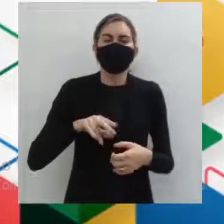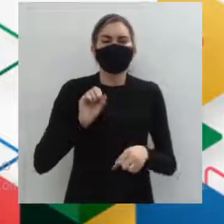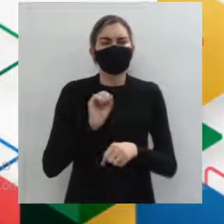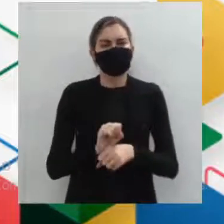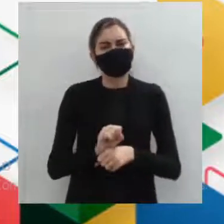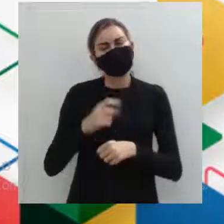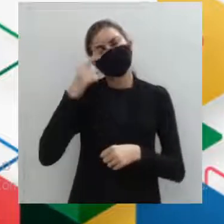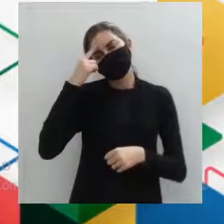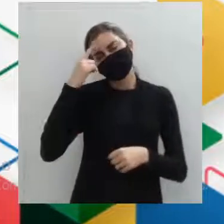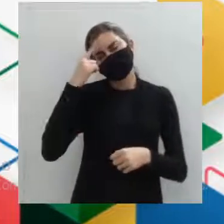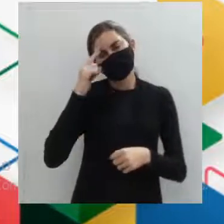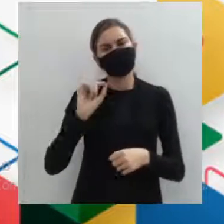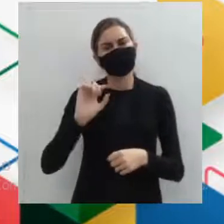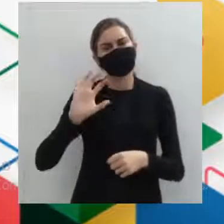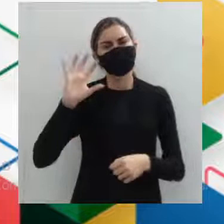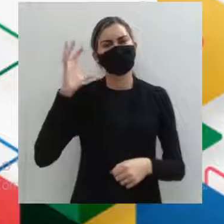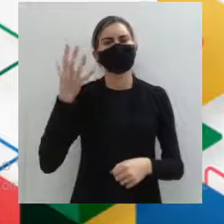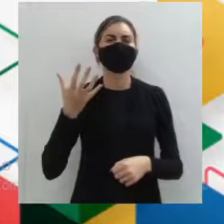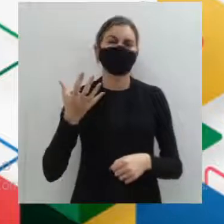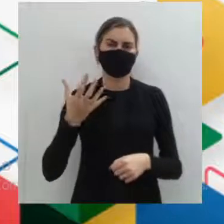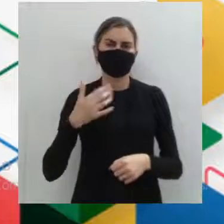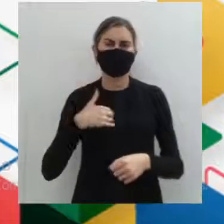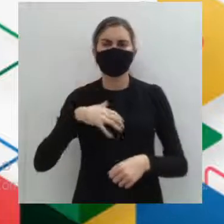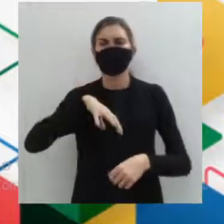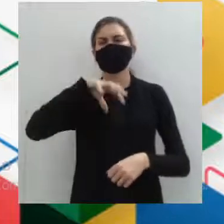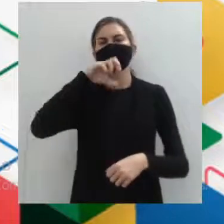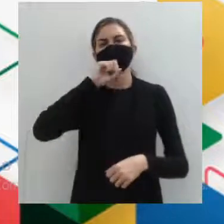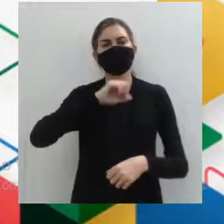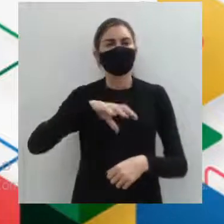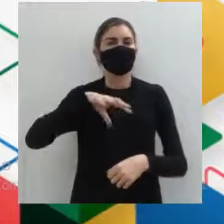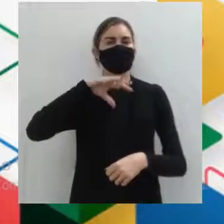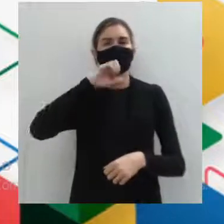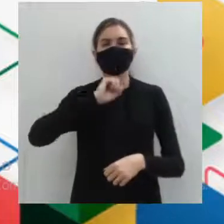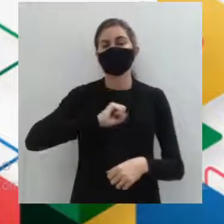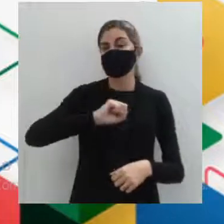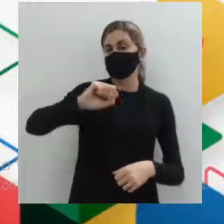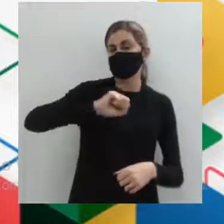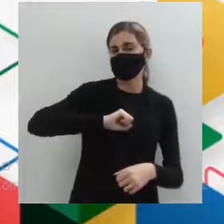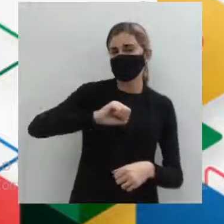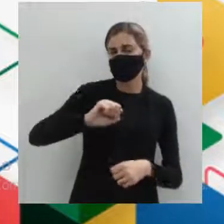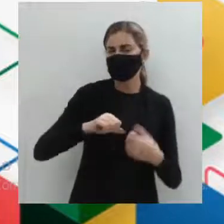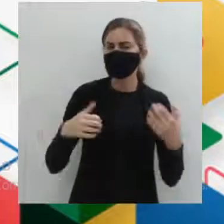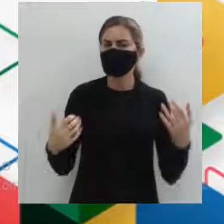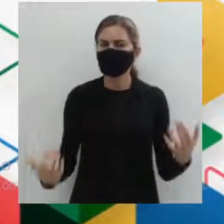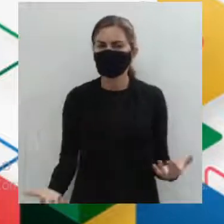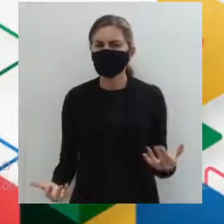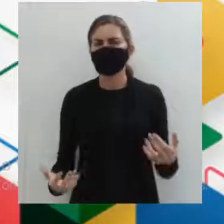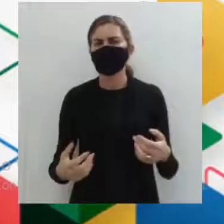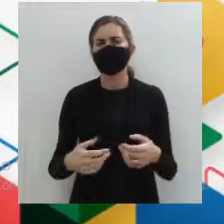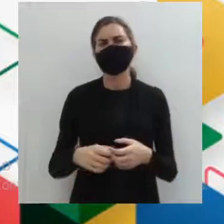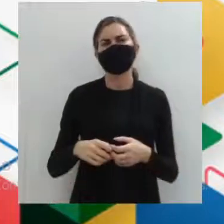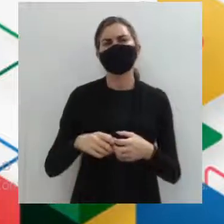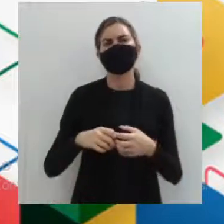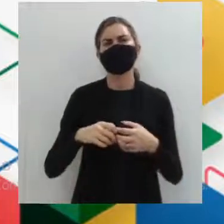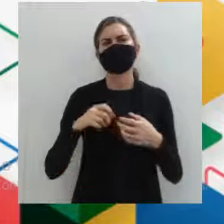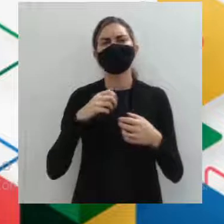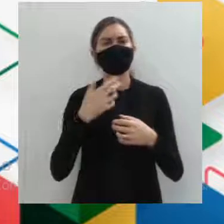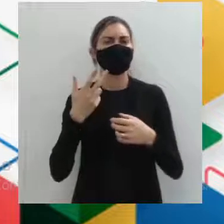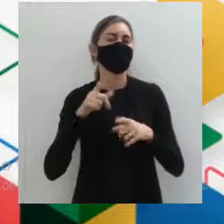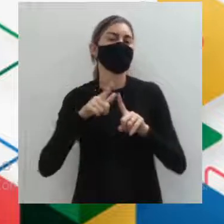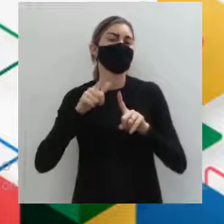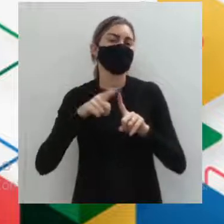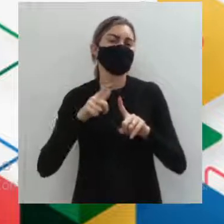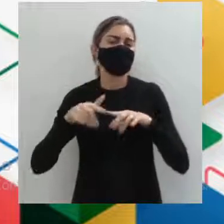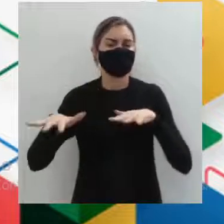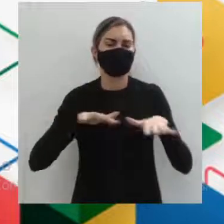o que está acontecendo com o meu sistema cardiorrespiratório quando eu estou correndo, né, no queimado, no barra bandeira? Que tipo